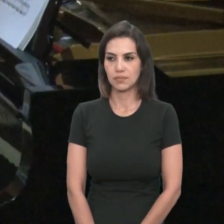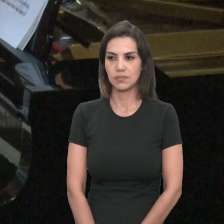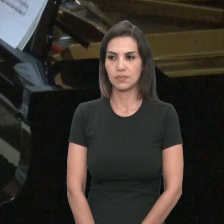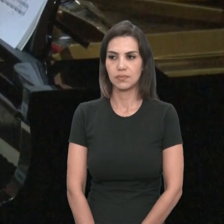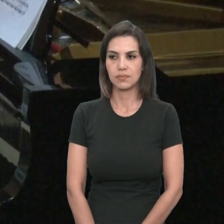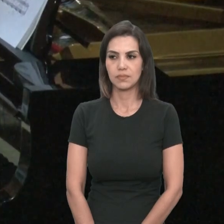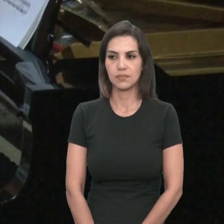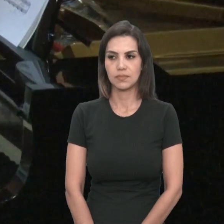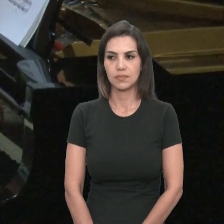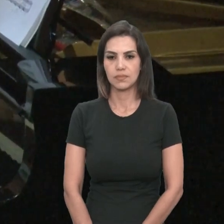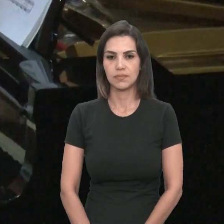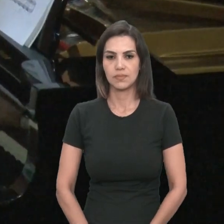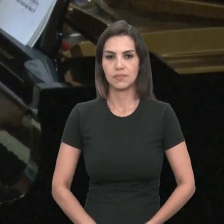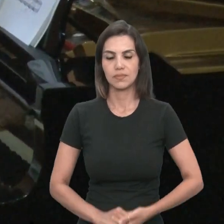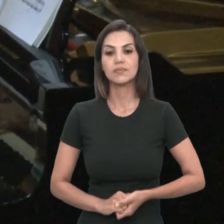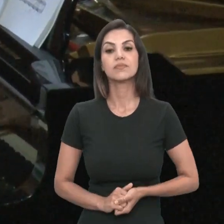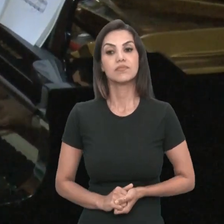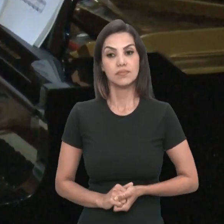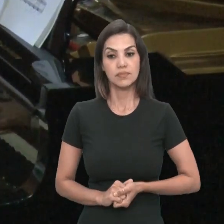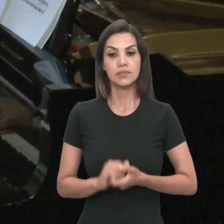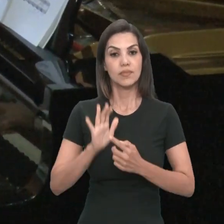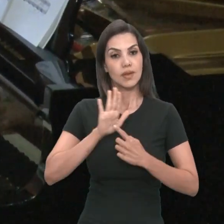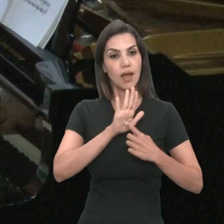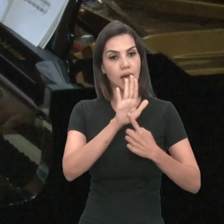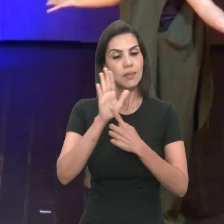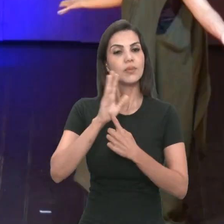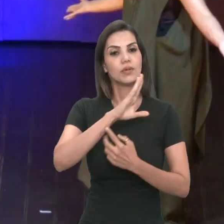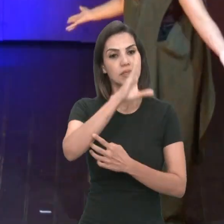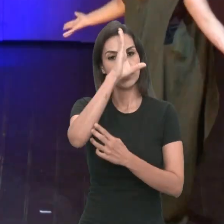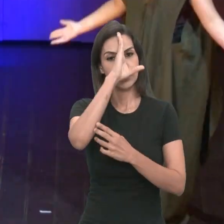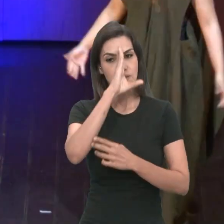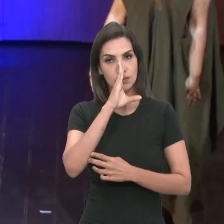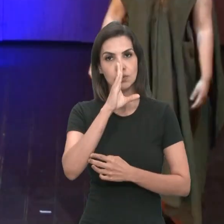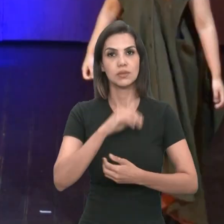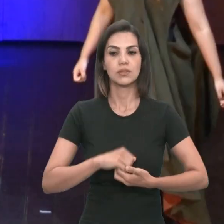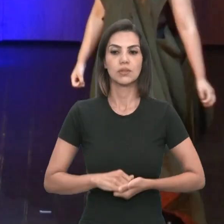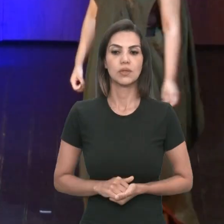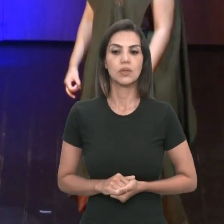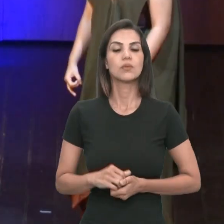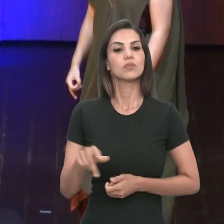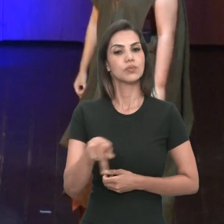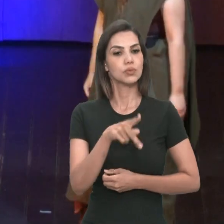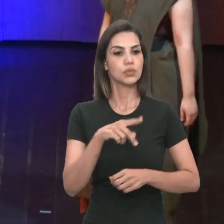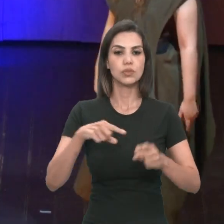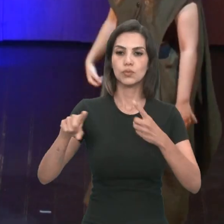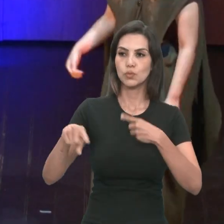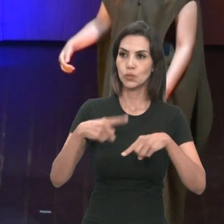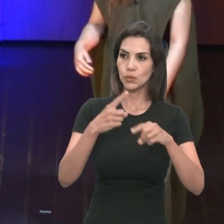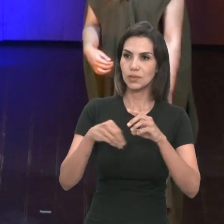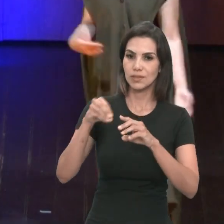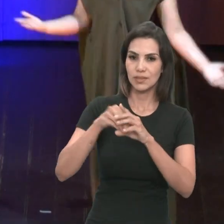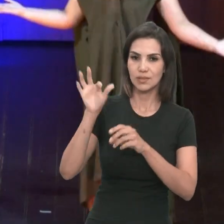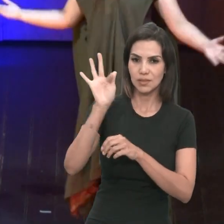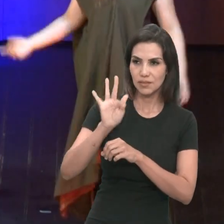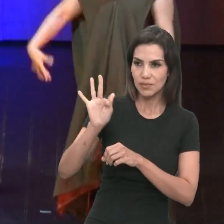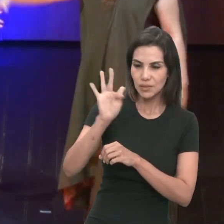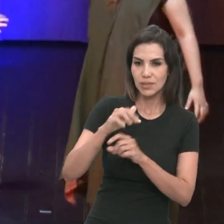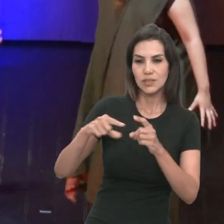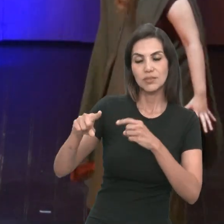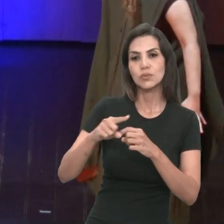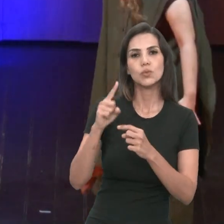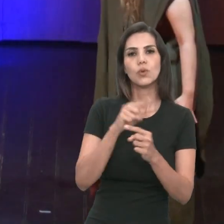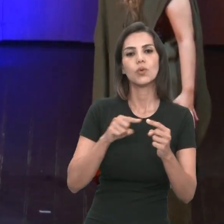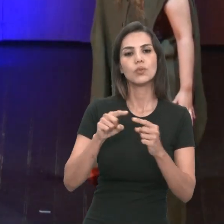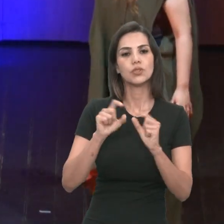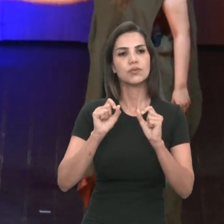Por meio dessas mostras gratuitas, o projeto Música na Escola de Música tem o objetivo de ensinar